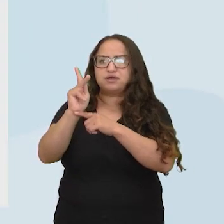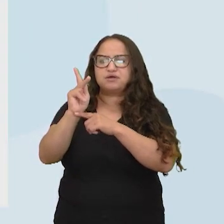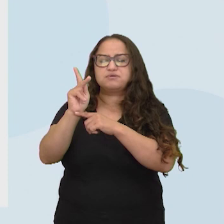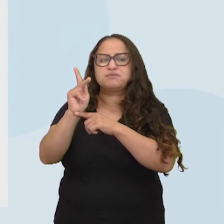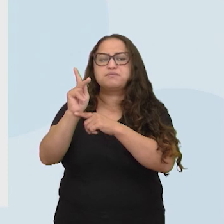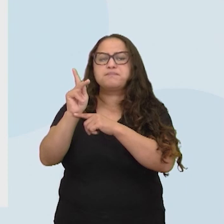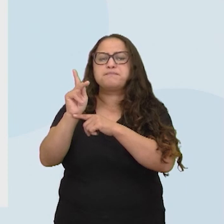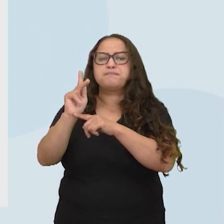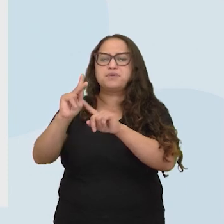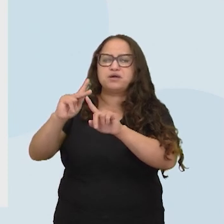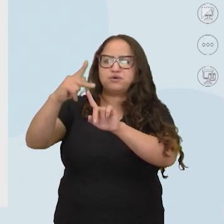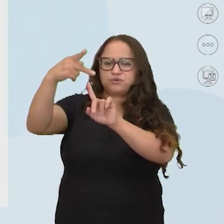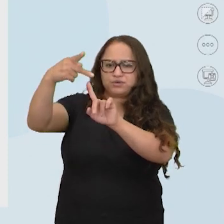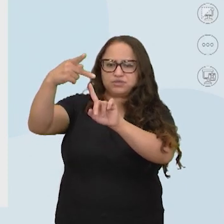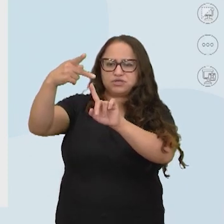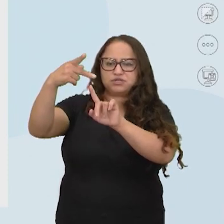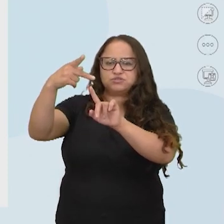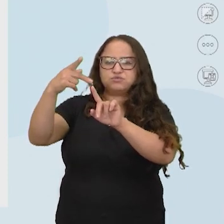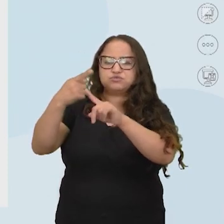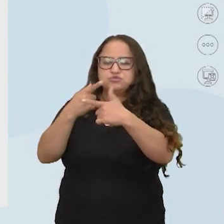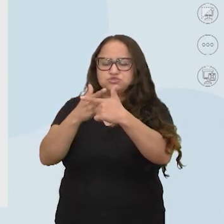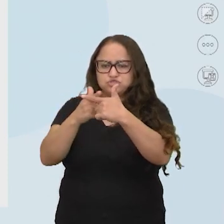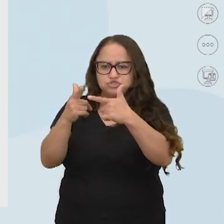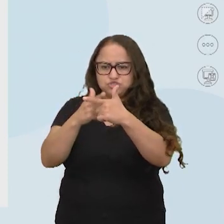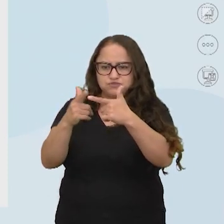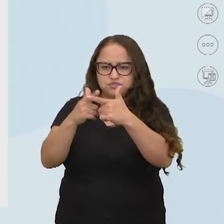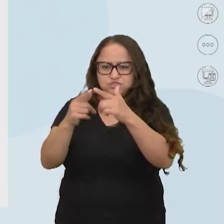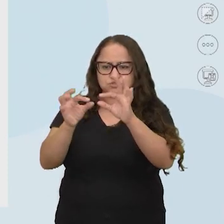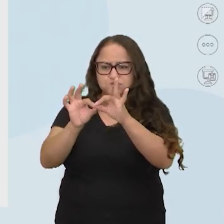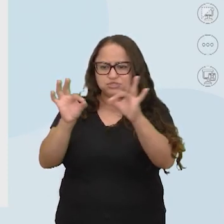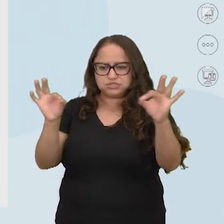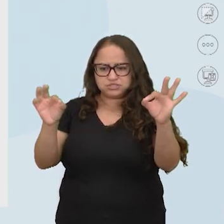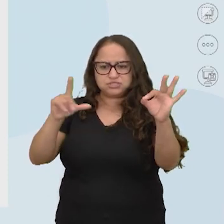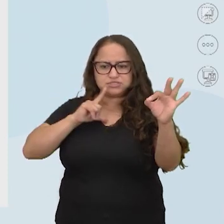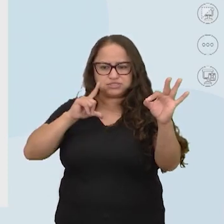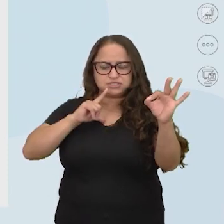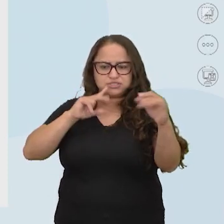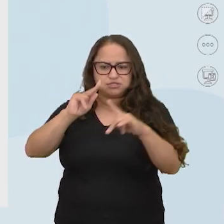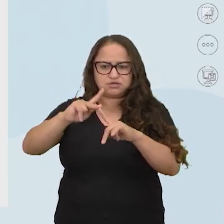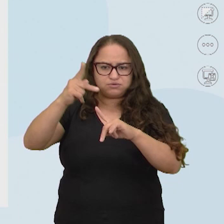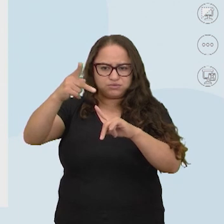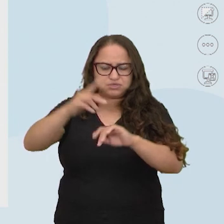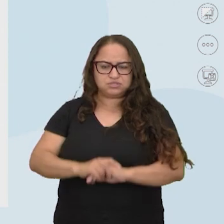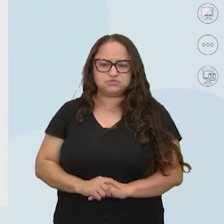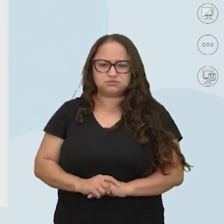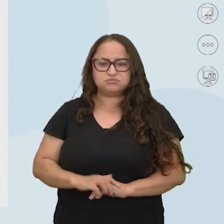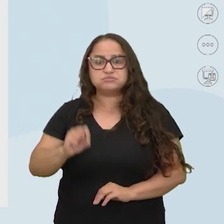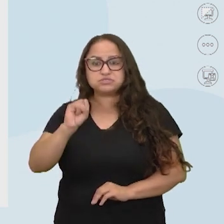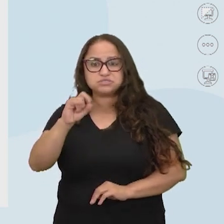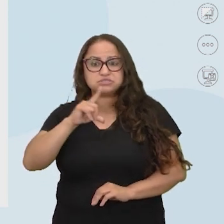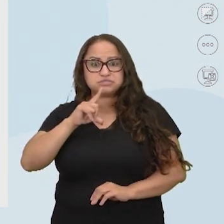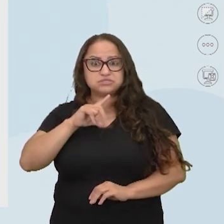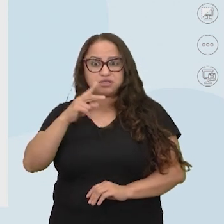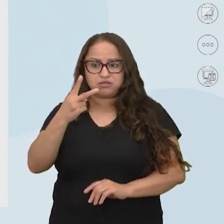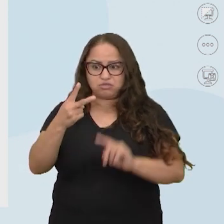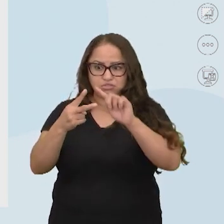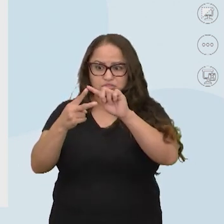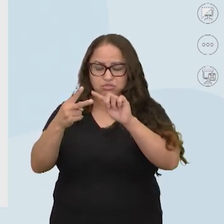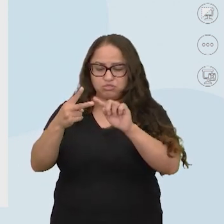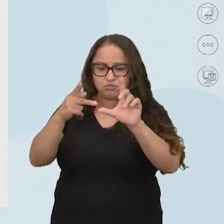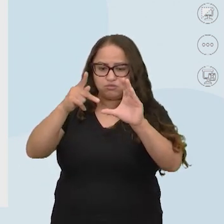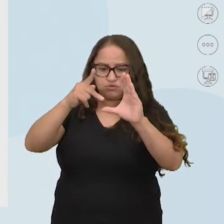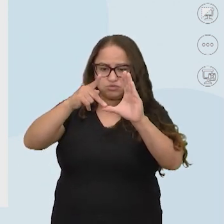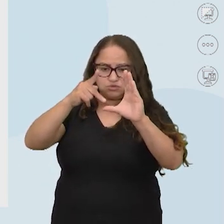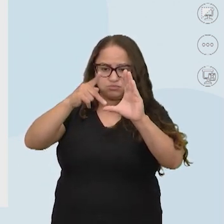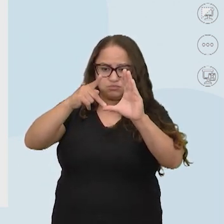ao quadrado, dividido pela distância entre elas ao quadrado, né? No caso. Então, o que acontece? Se tiver aqui dois prótons, tem aqui dois